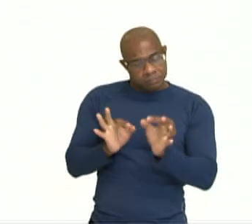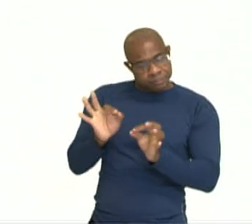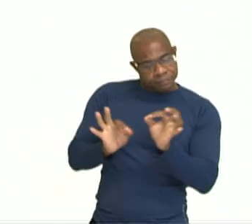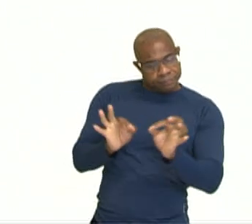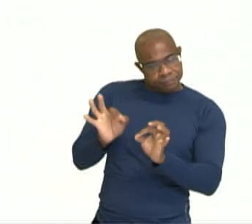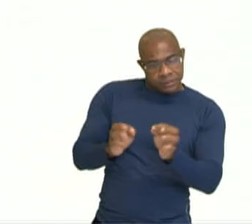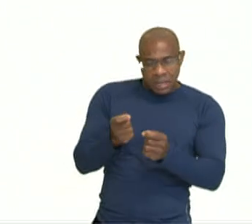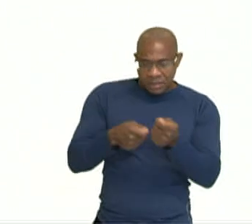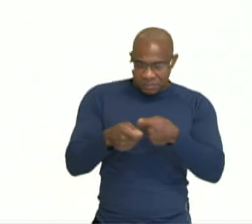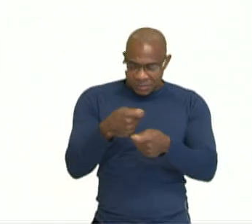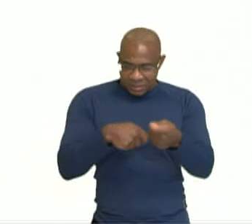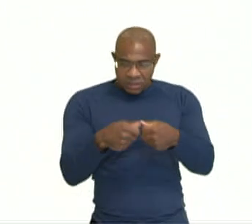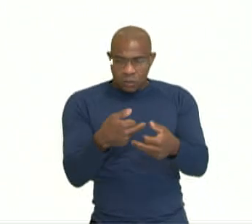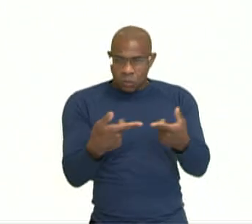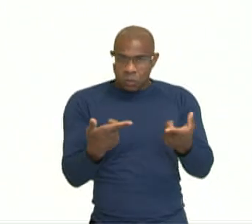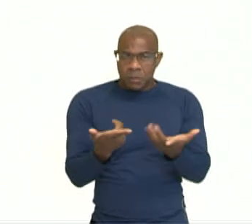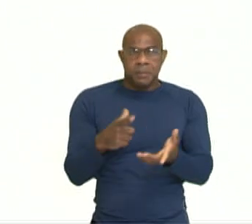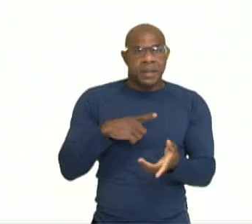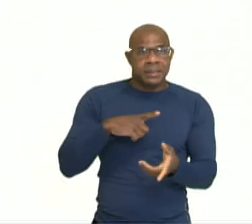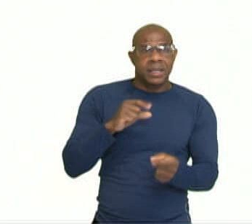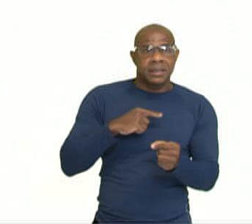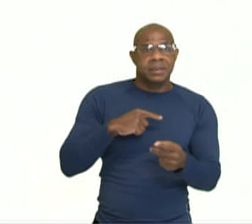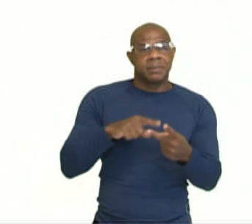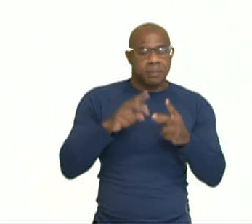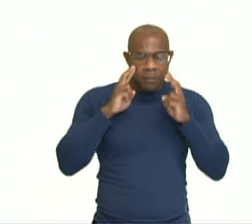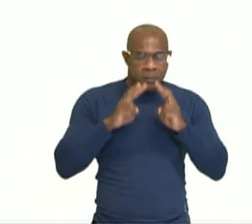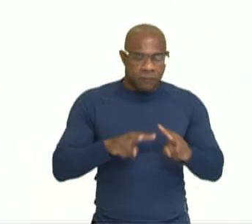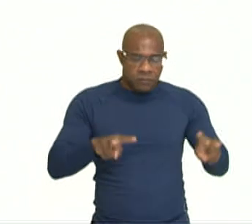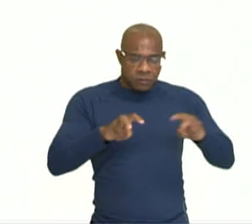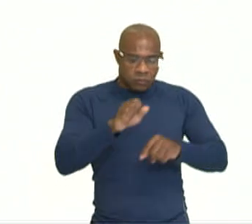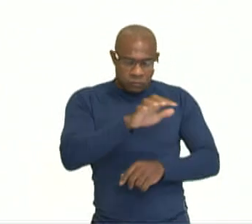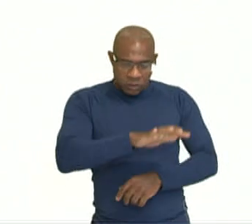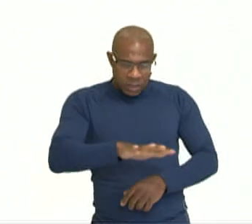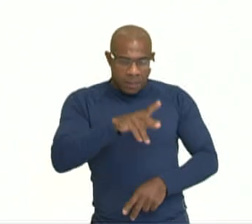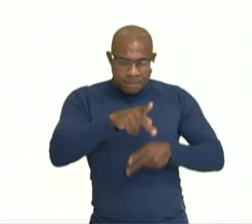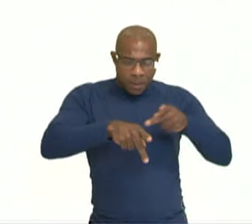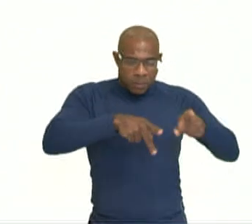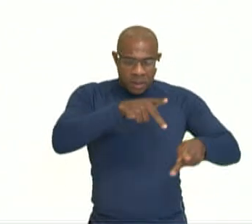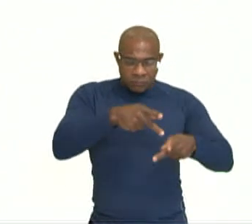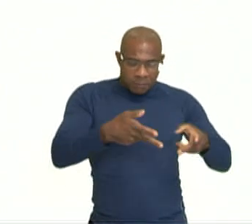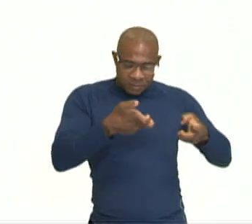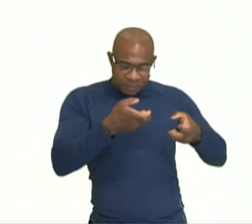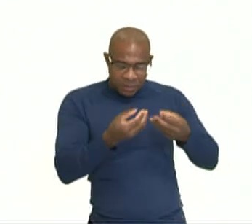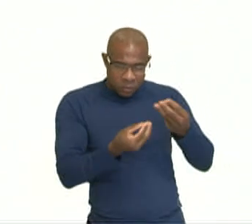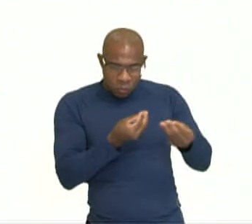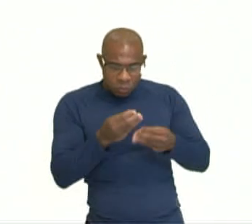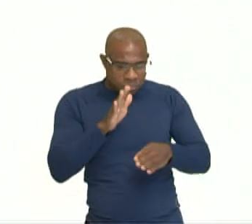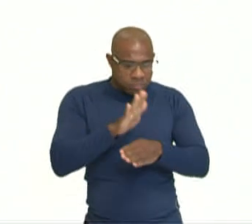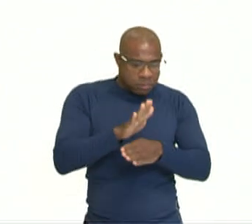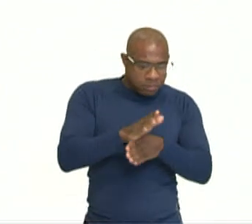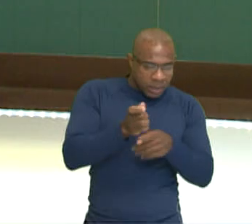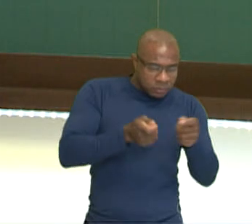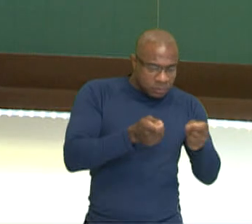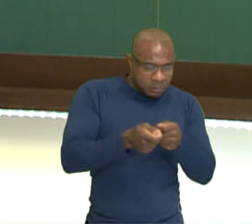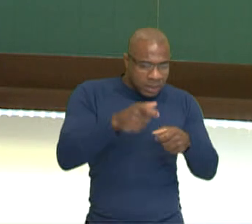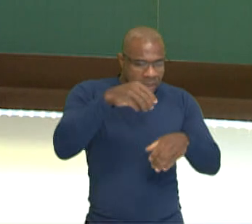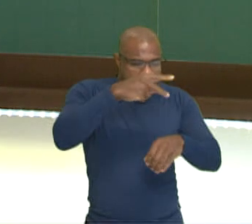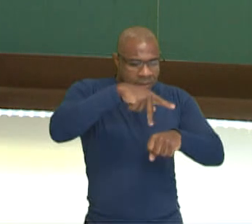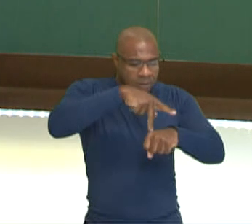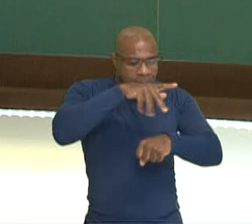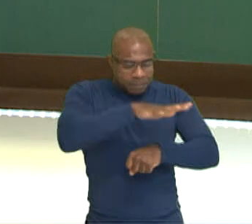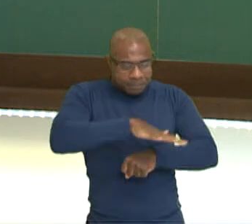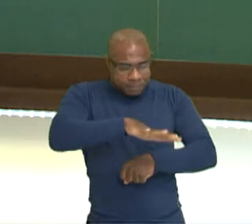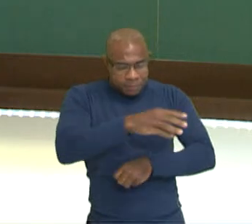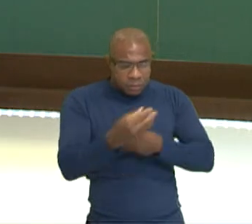de administração para que estabeleça uma visão geral da população dentro desse território, estabeleça